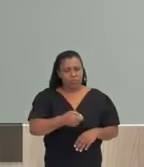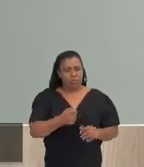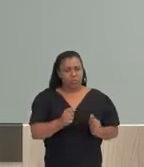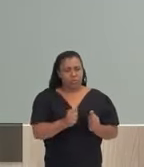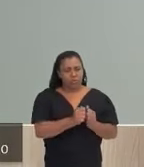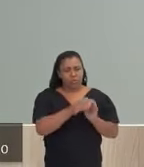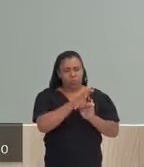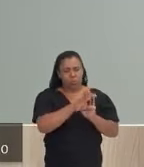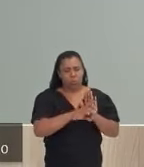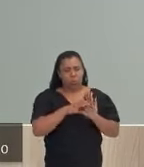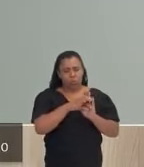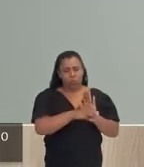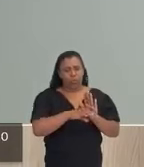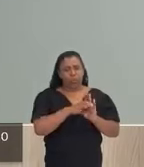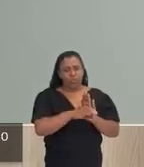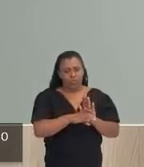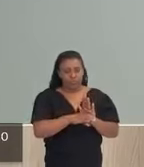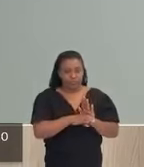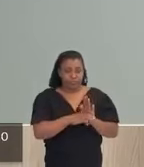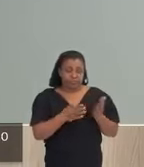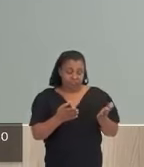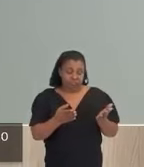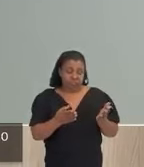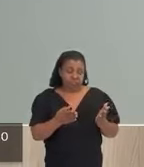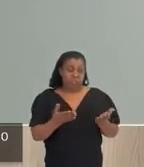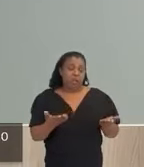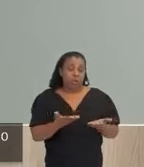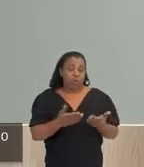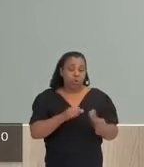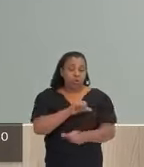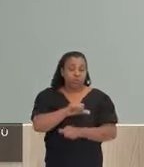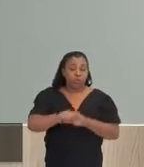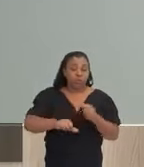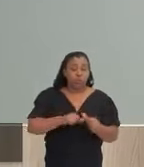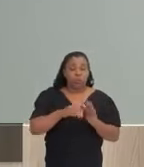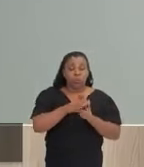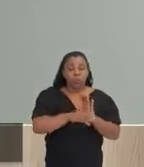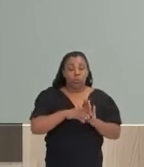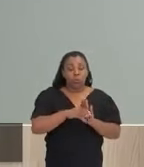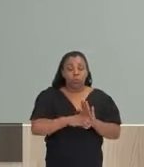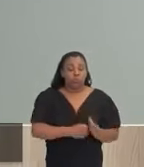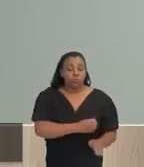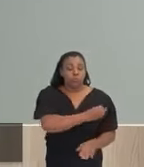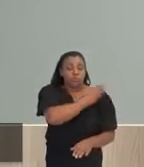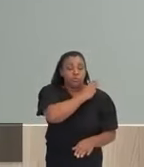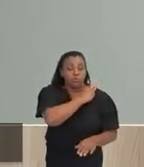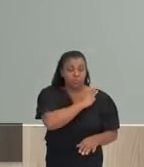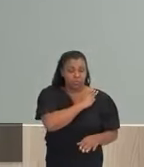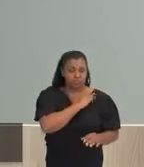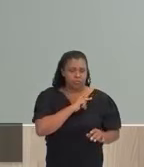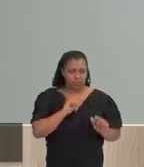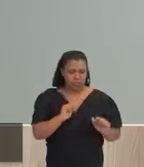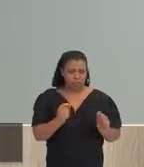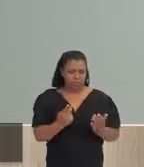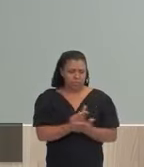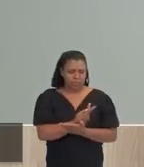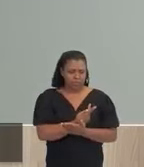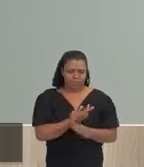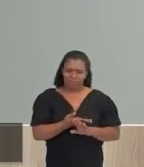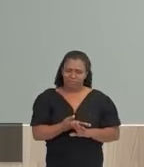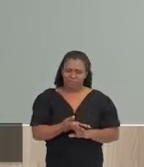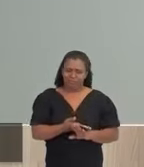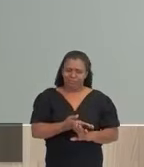currículo. Salvo agora, quer dizer, com essa mudança do currículo do ensino médio, isso pode acontecer. Fora isso,